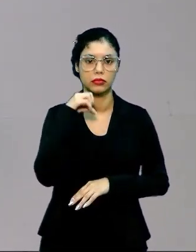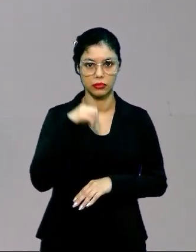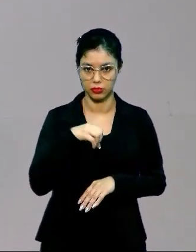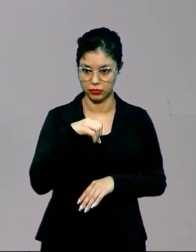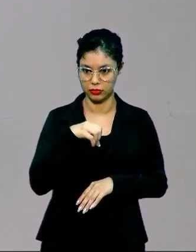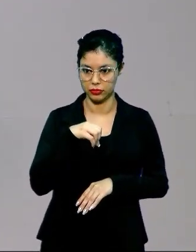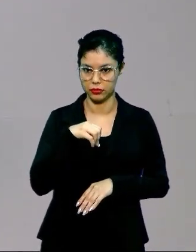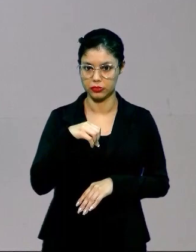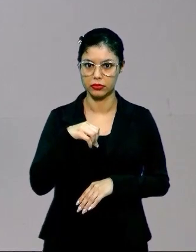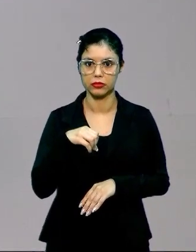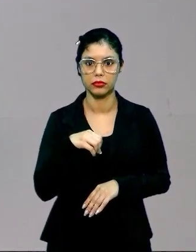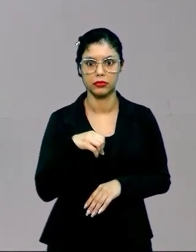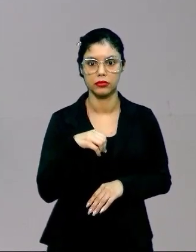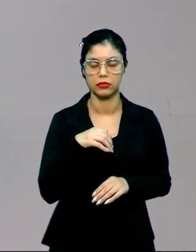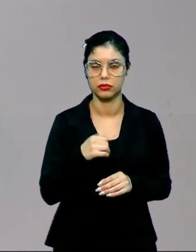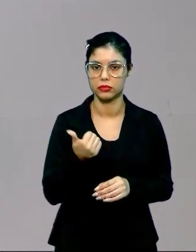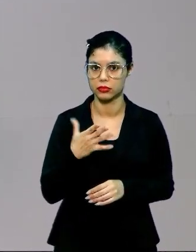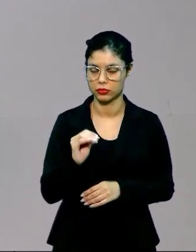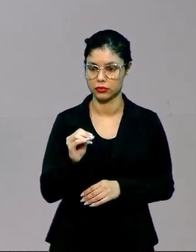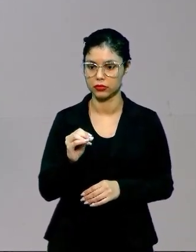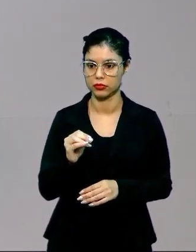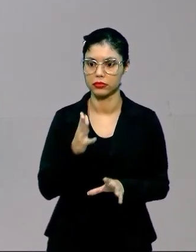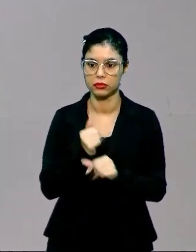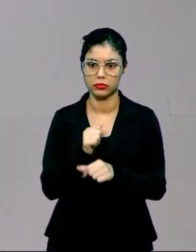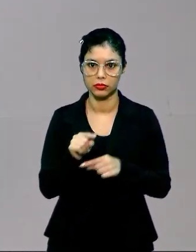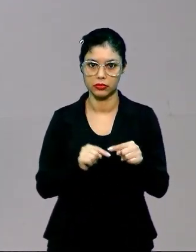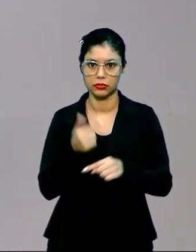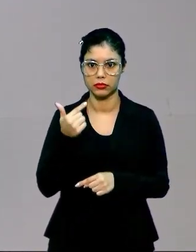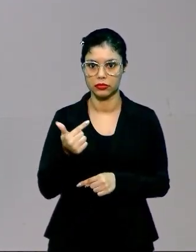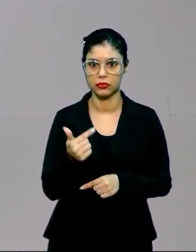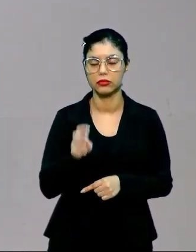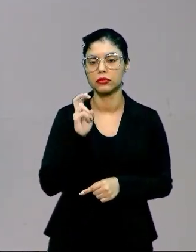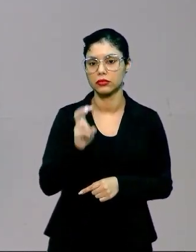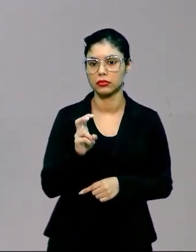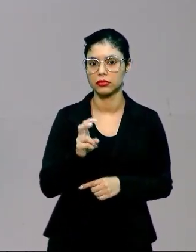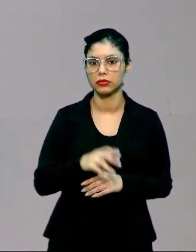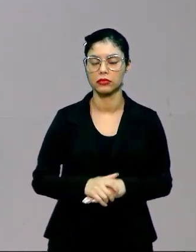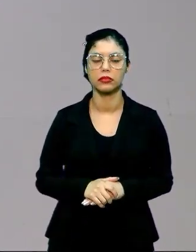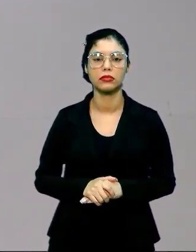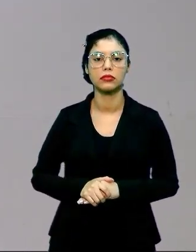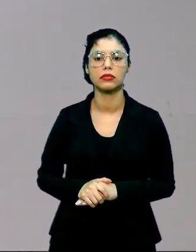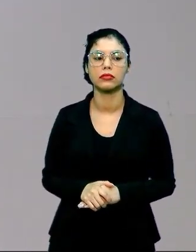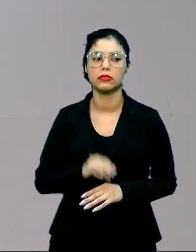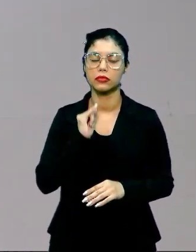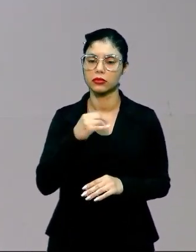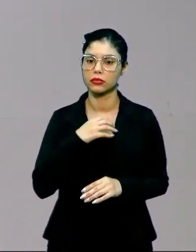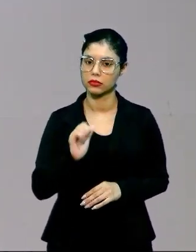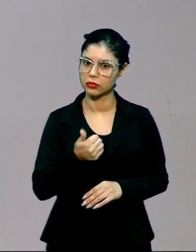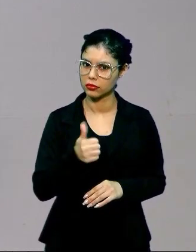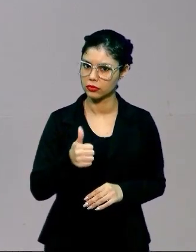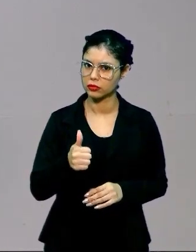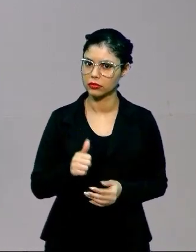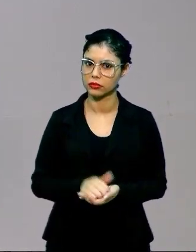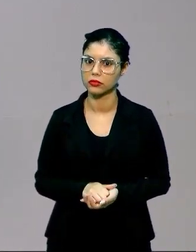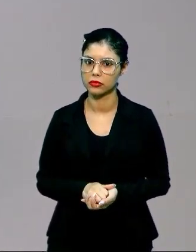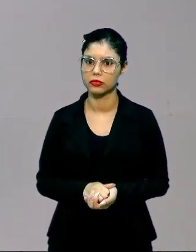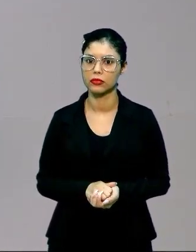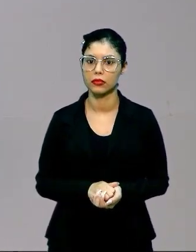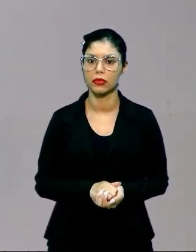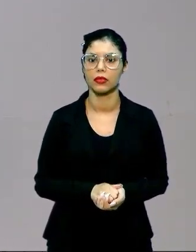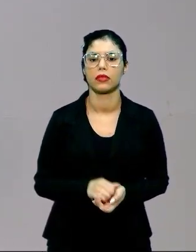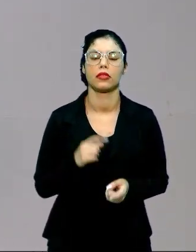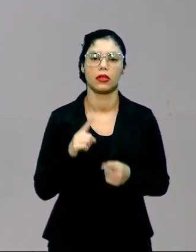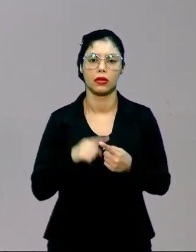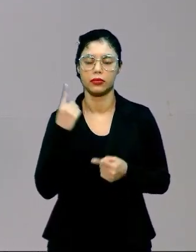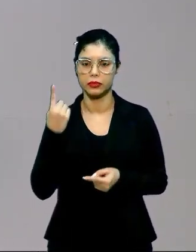elementos. 9 mais 1, 10. Ao dividir por 2, o quinto termo é a mediana. Se eu tivesse 11 termos,